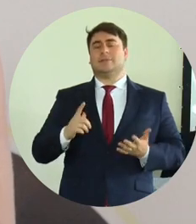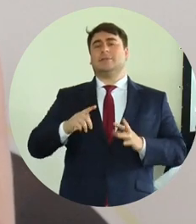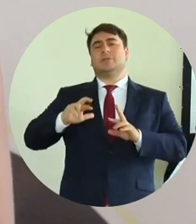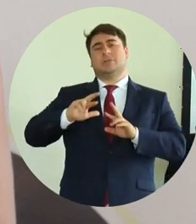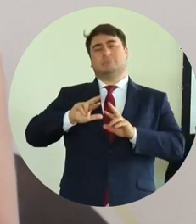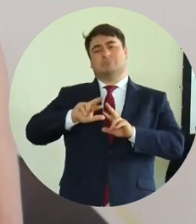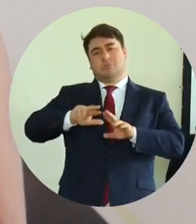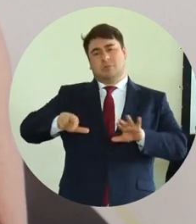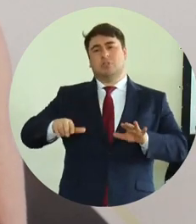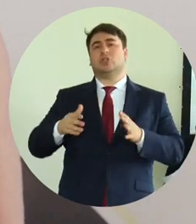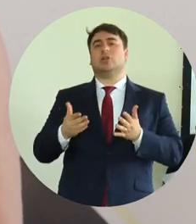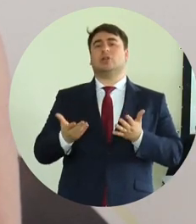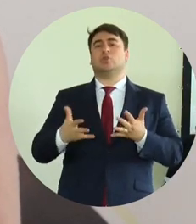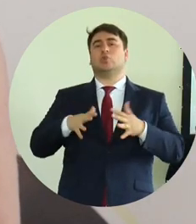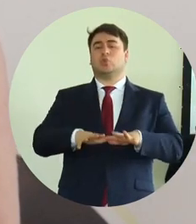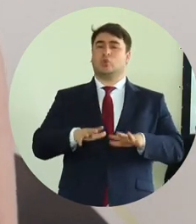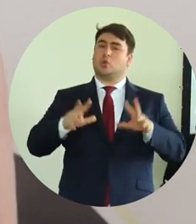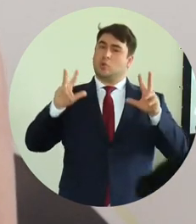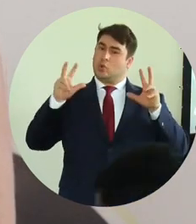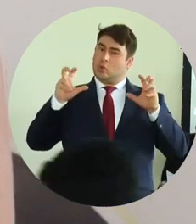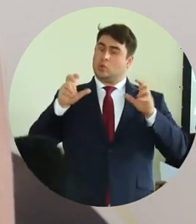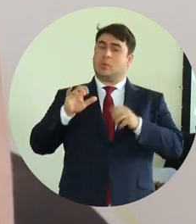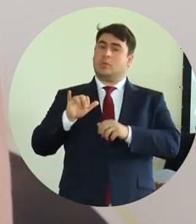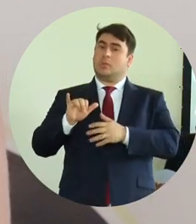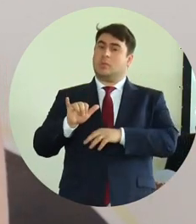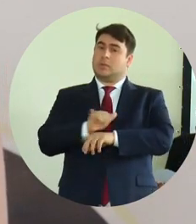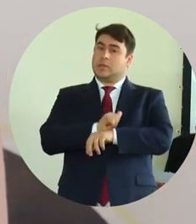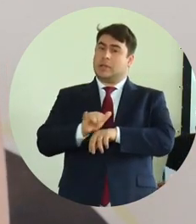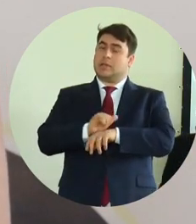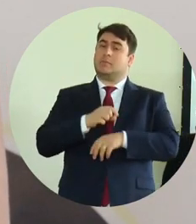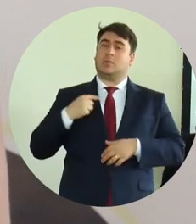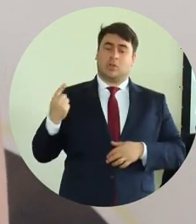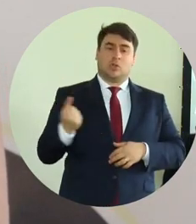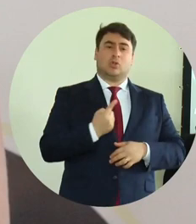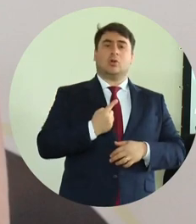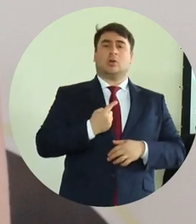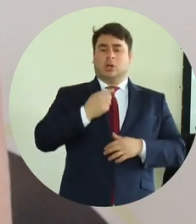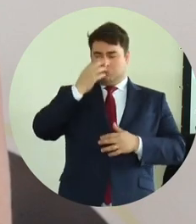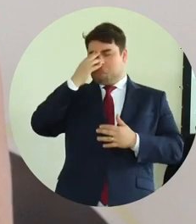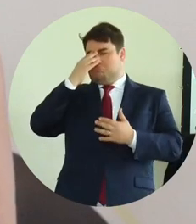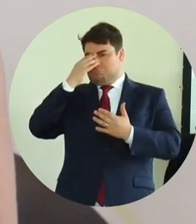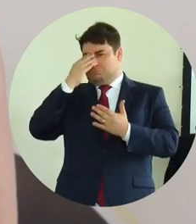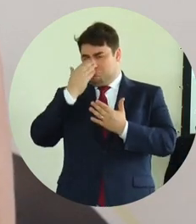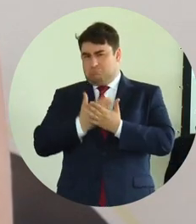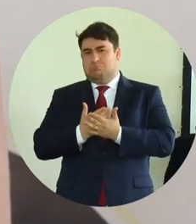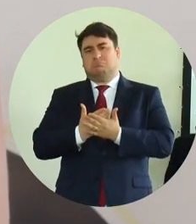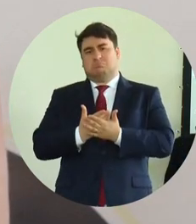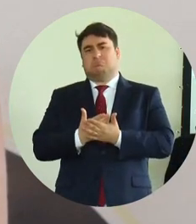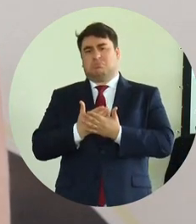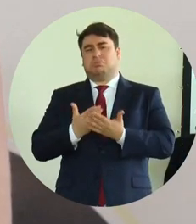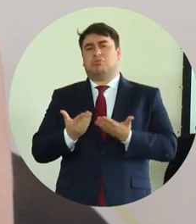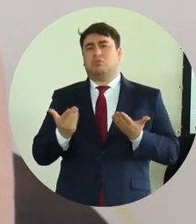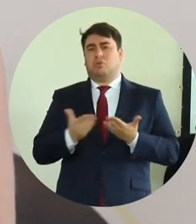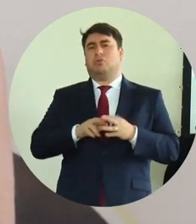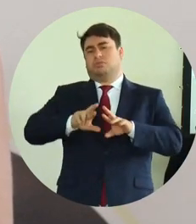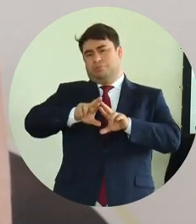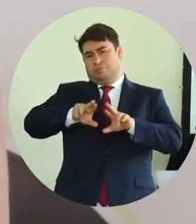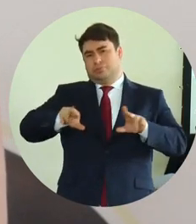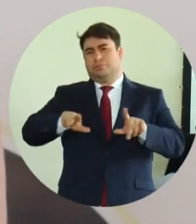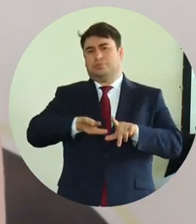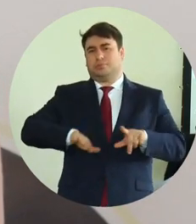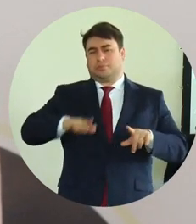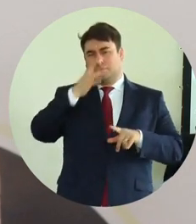Diversidade e inclusão é um tema estratégico para nós. A gente acredita muito na diversidade das